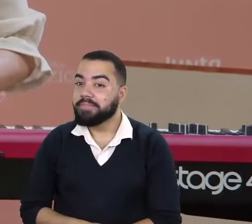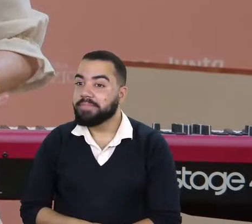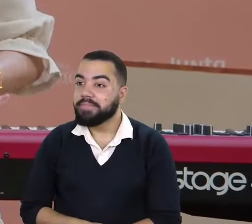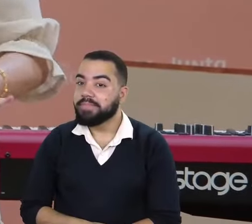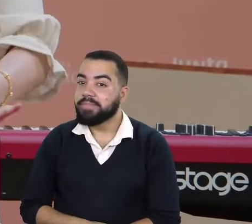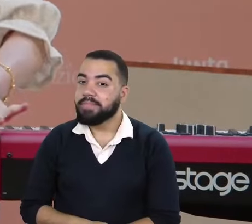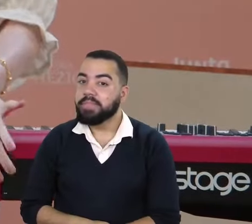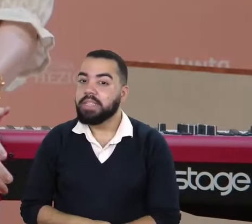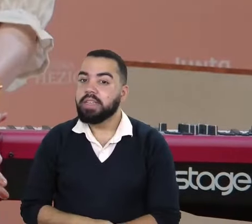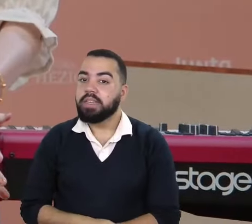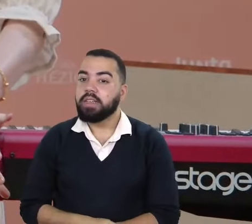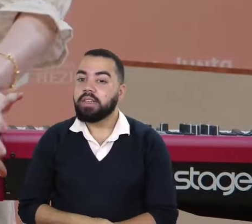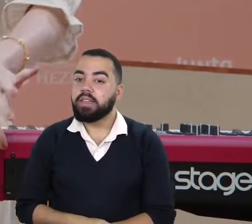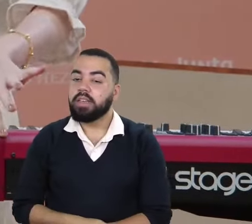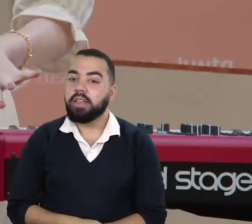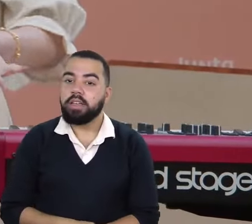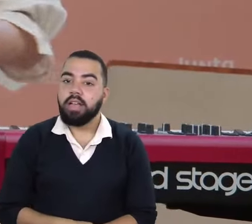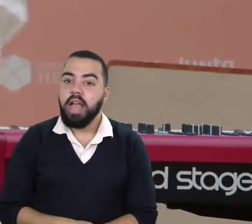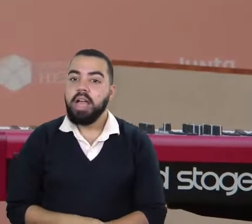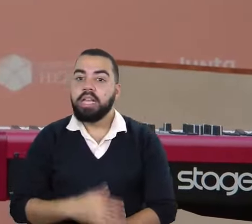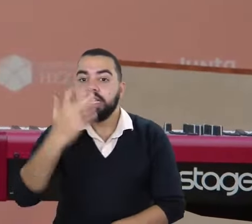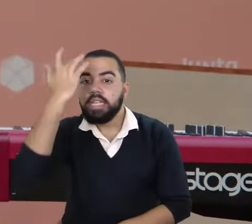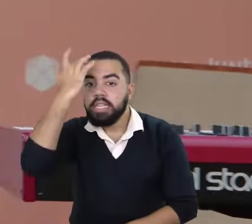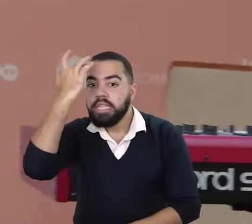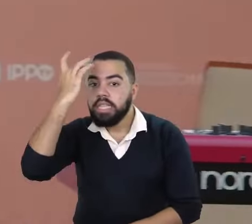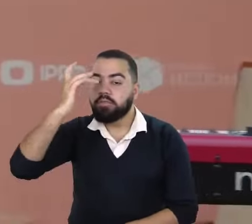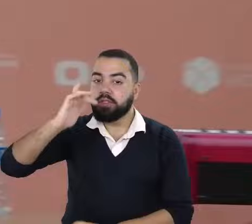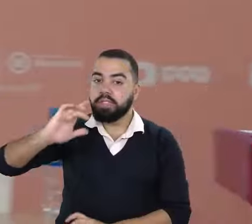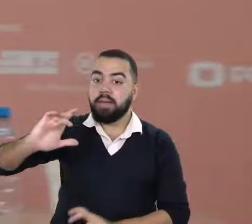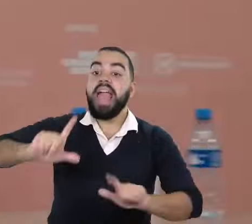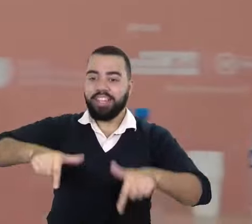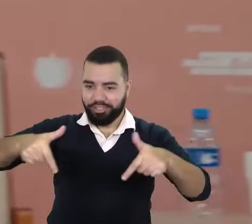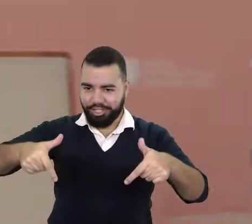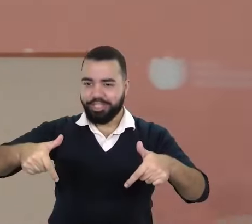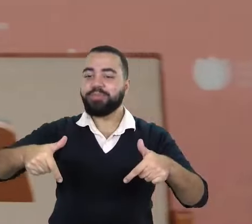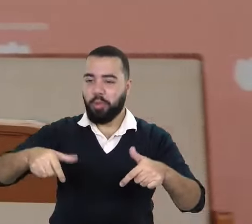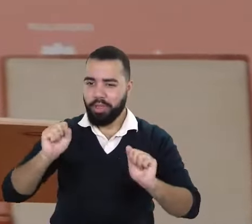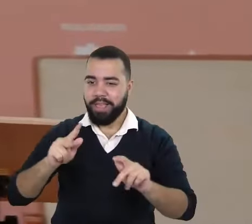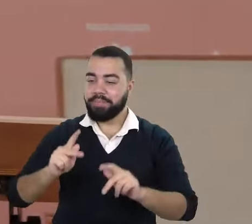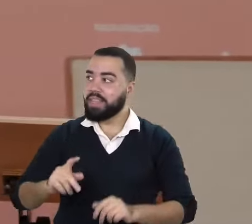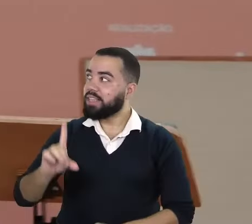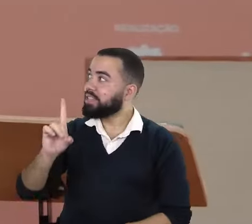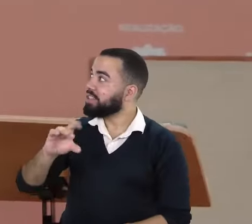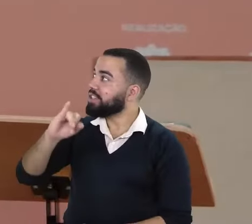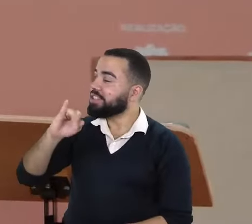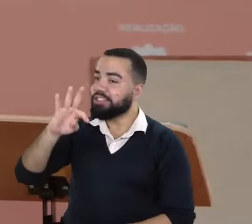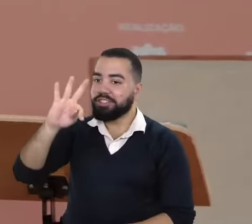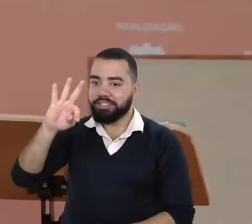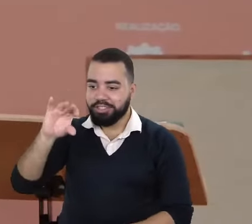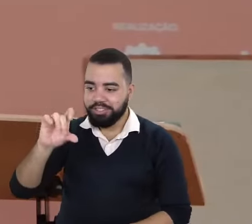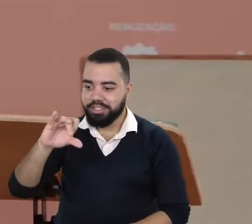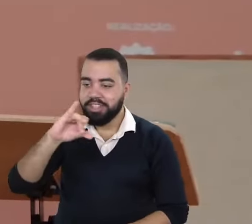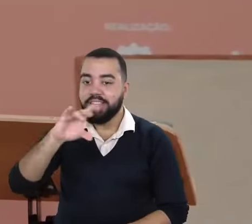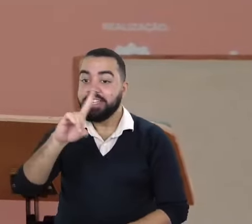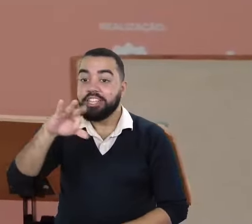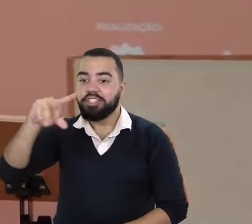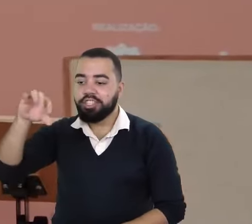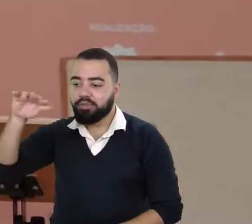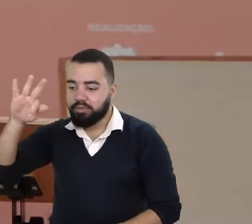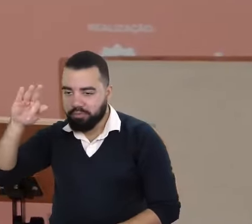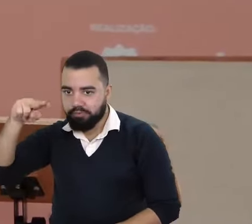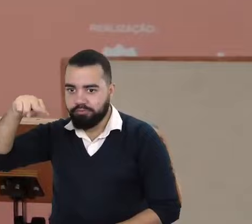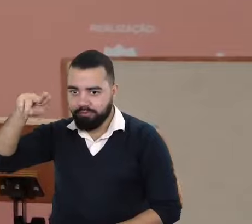não é uma planta viva, é morta. A gente não sabe, não reage, não consegue entender nada que a pessoa está falando. A gente perde a noção de fazer coisas